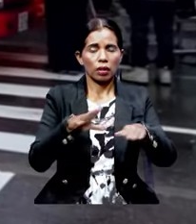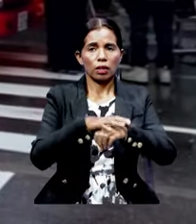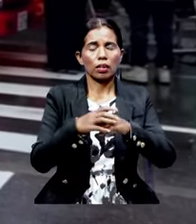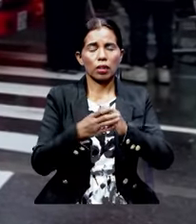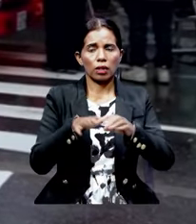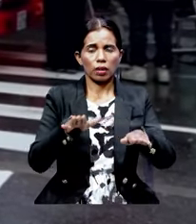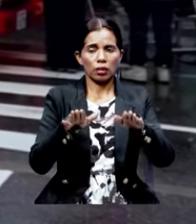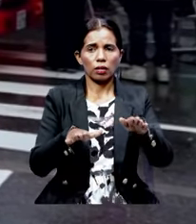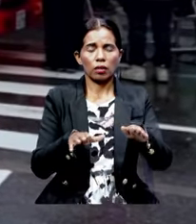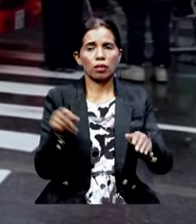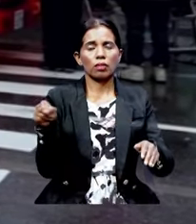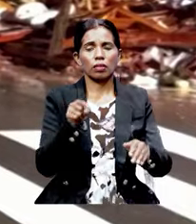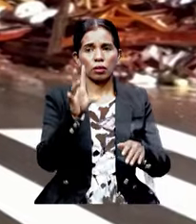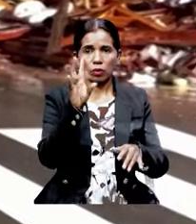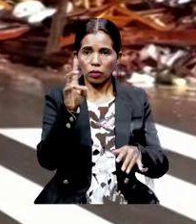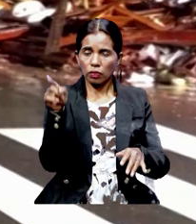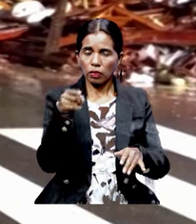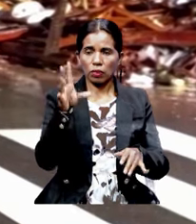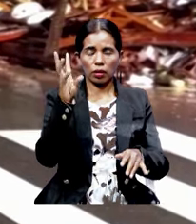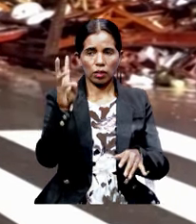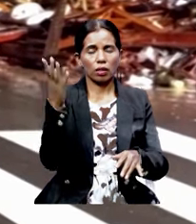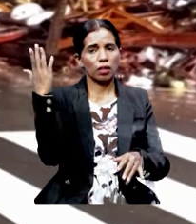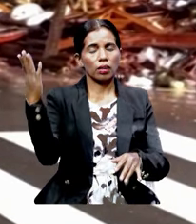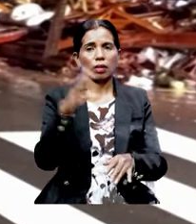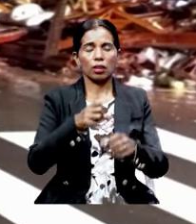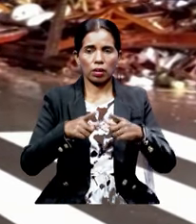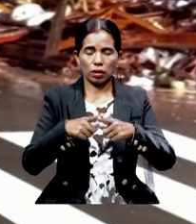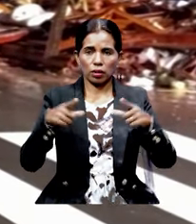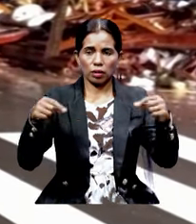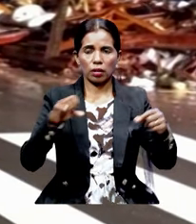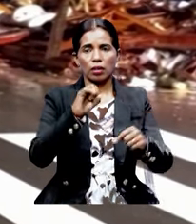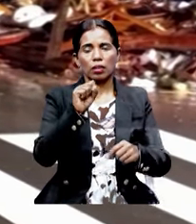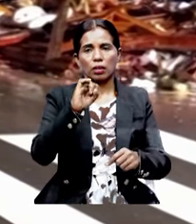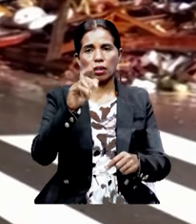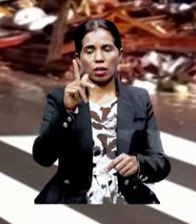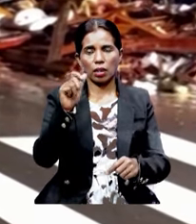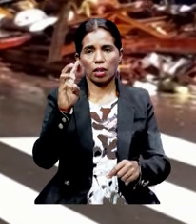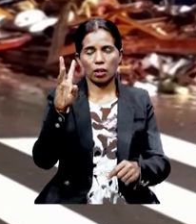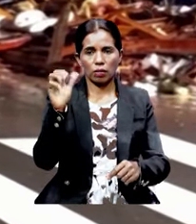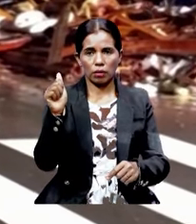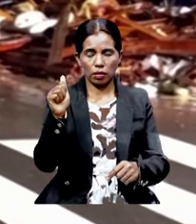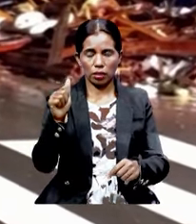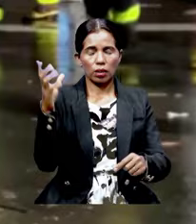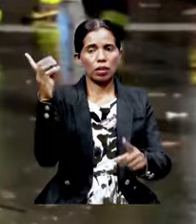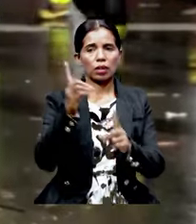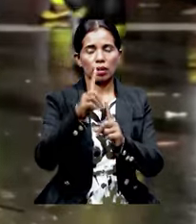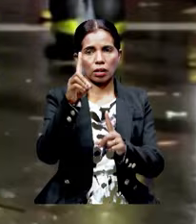magnitude 8,9, e a península Noto, Ishikawa, Japão, e a Lorongida Fulan,